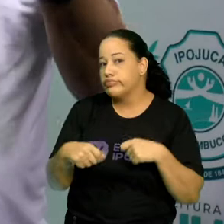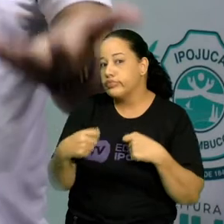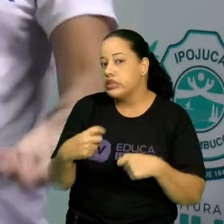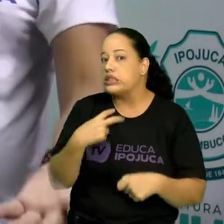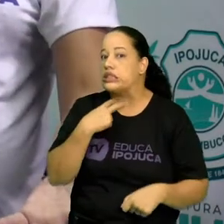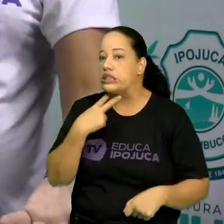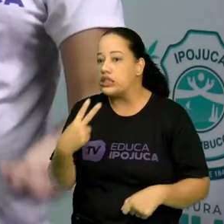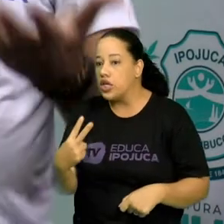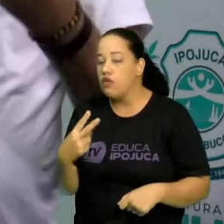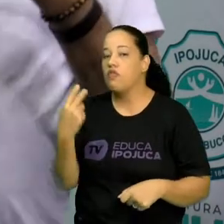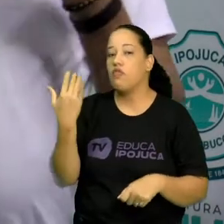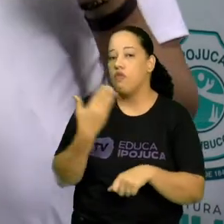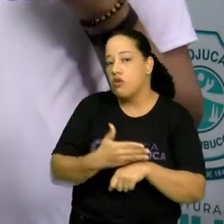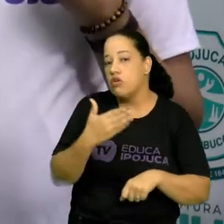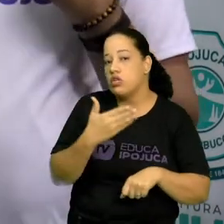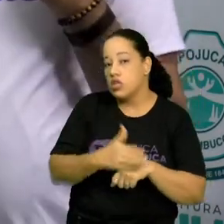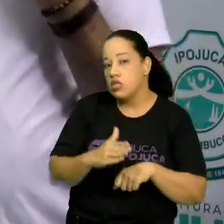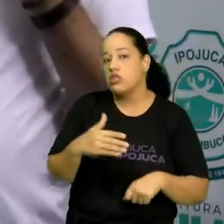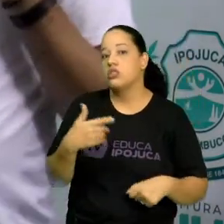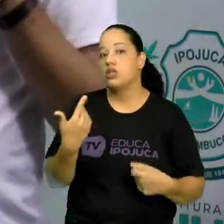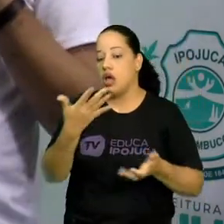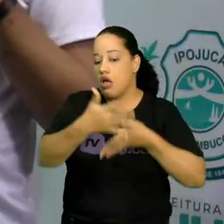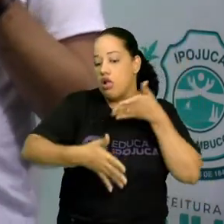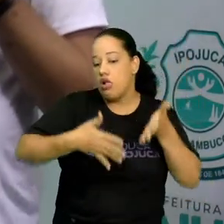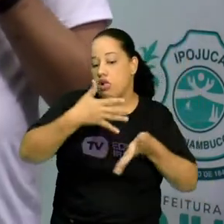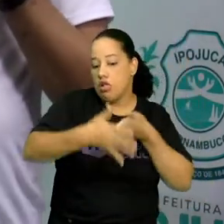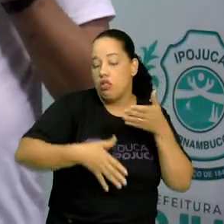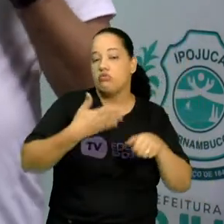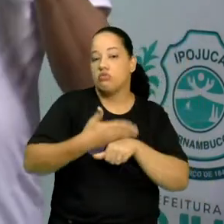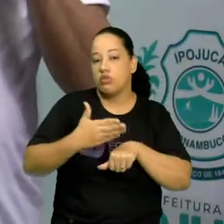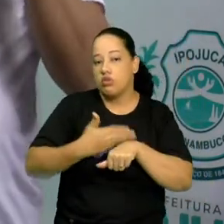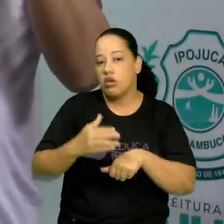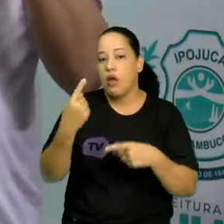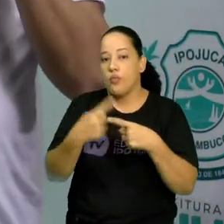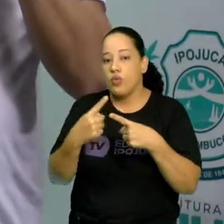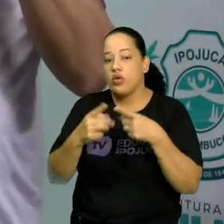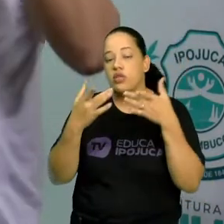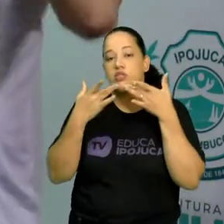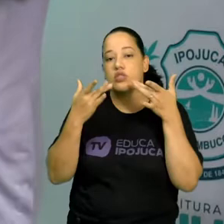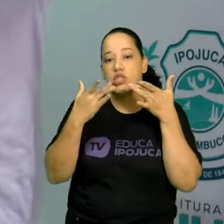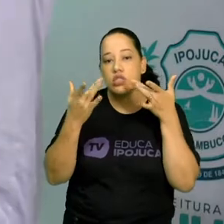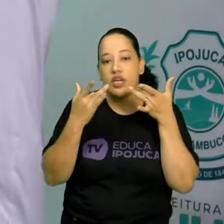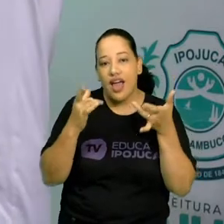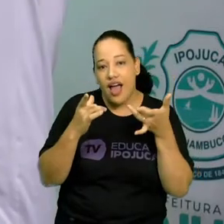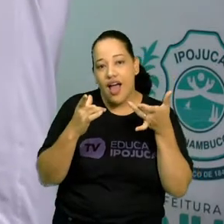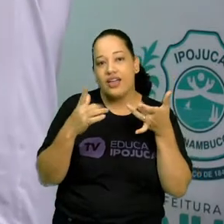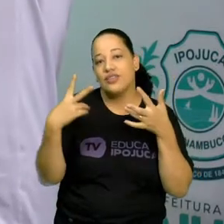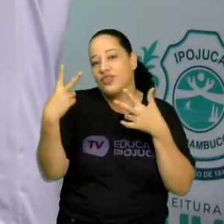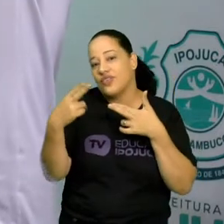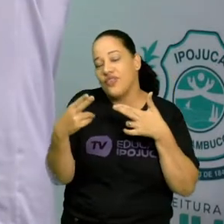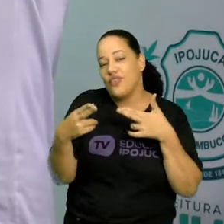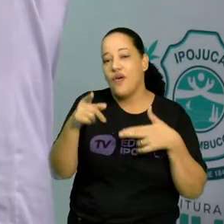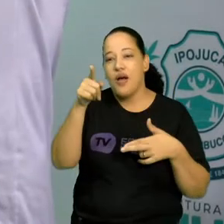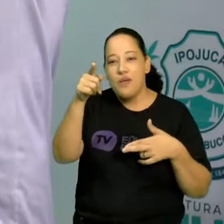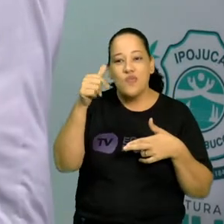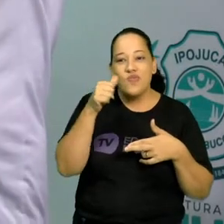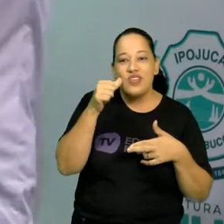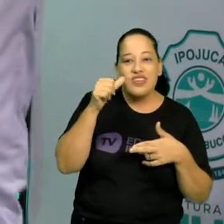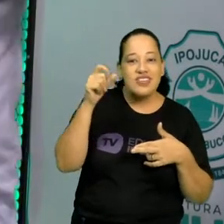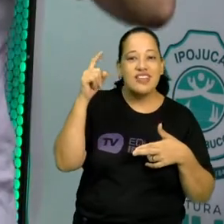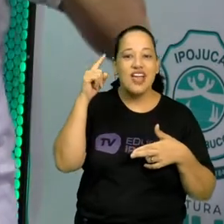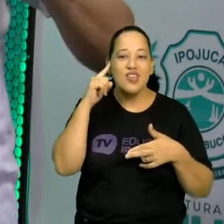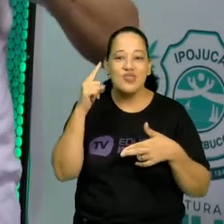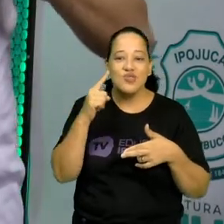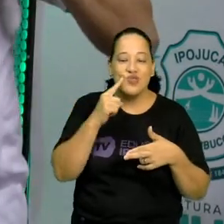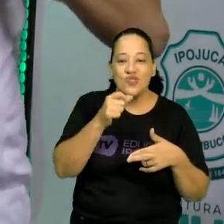da melhor maneira possível, porque no teatro a gente diz que tem uma velha surda lá na última fila e